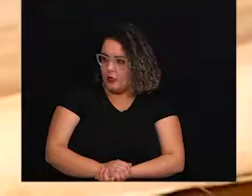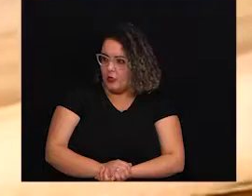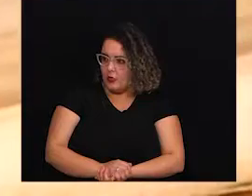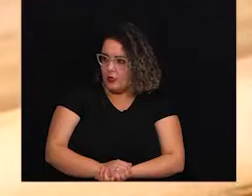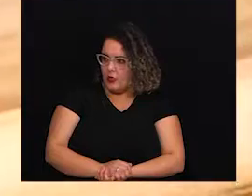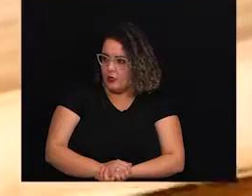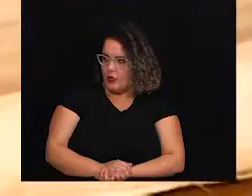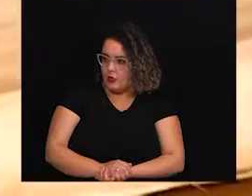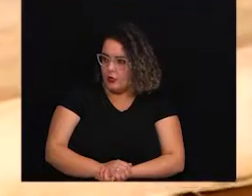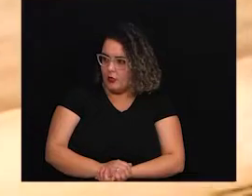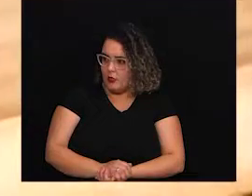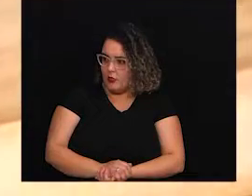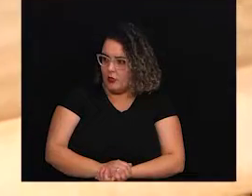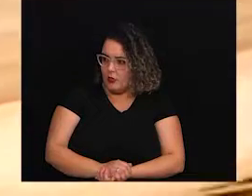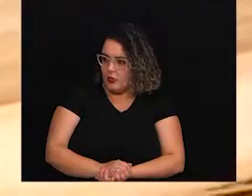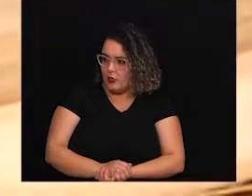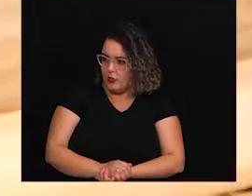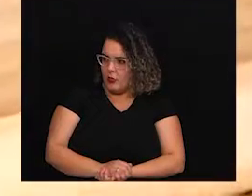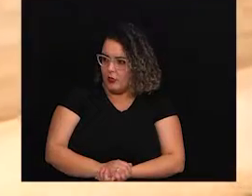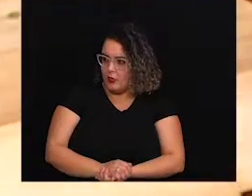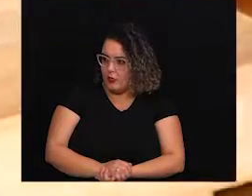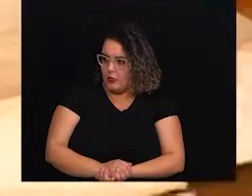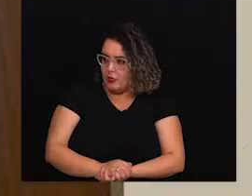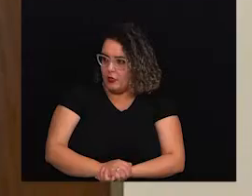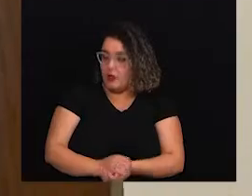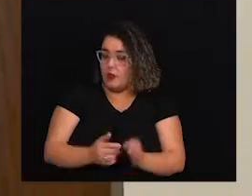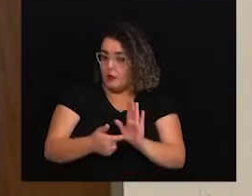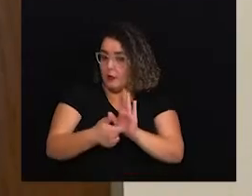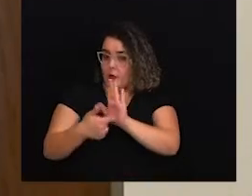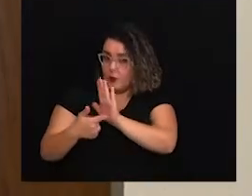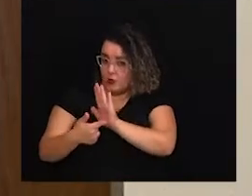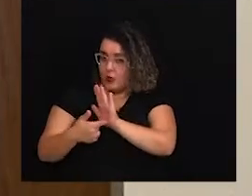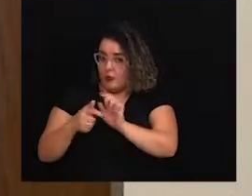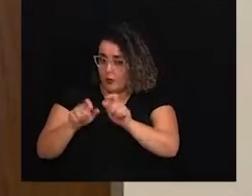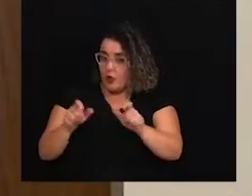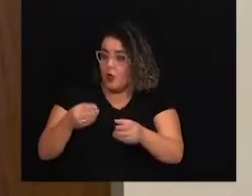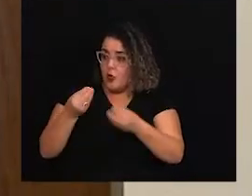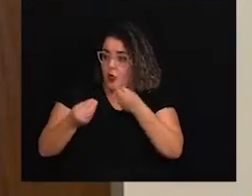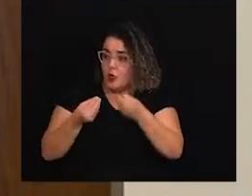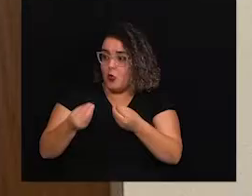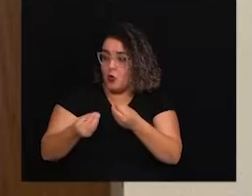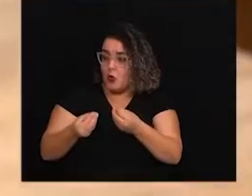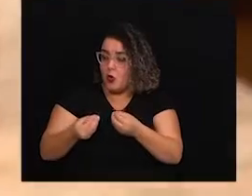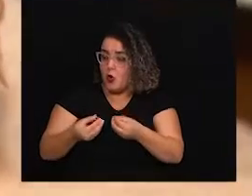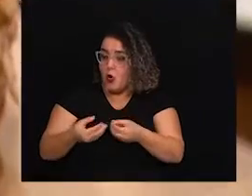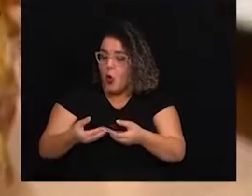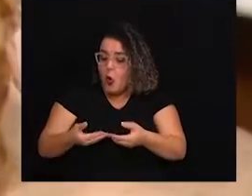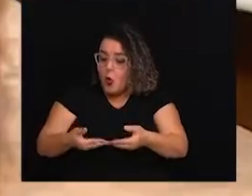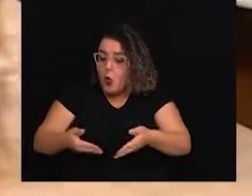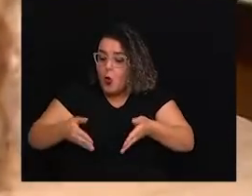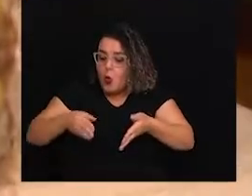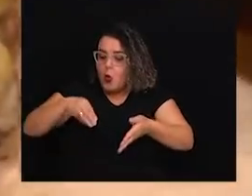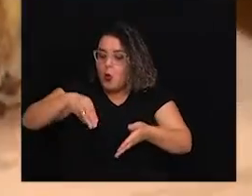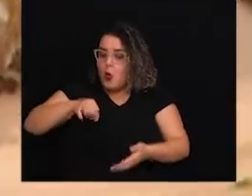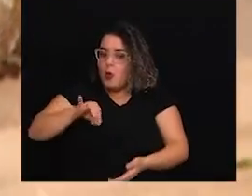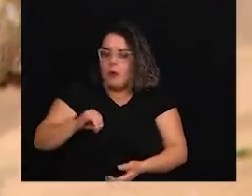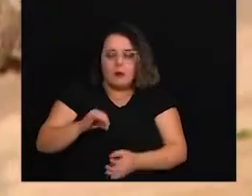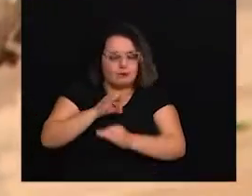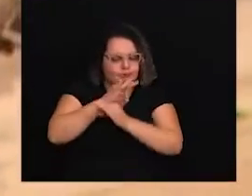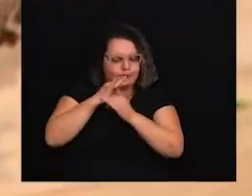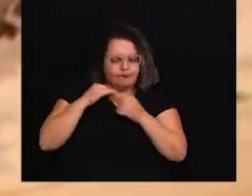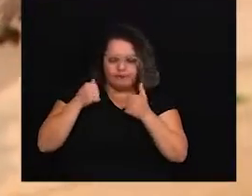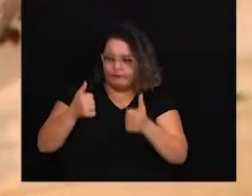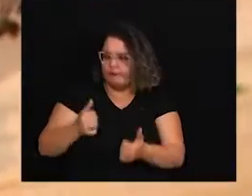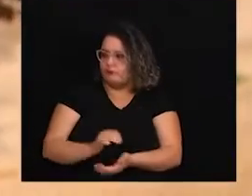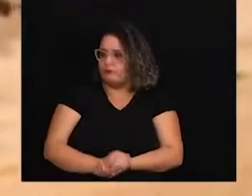só por o recheio, né? Vamos dizer. Mas não tem problema, não. Que eu vou mostrar aqui pro pessoal como é que ficou o meio. Ah, show